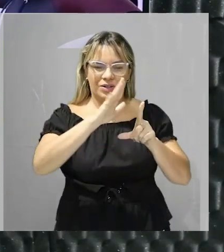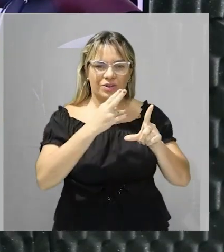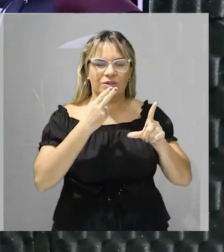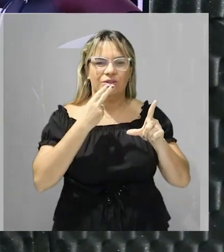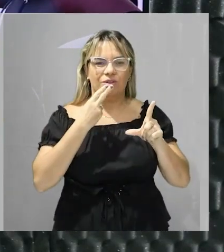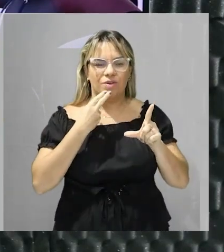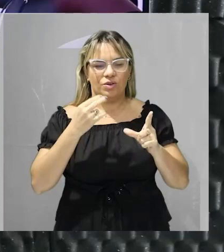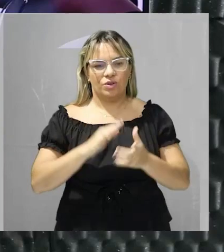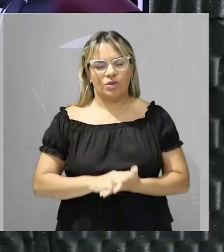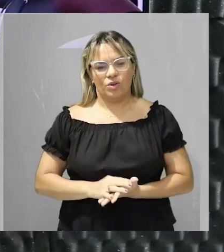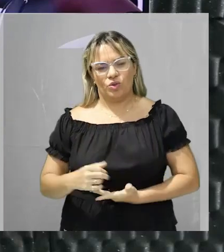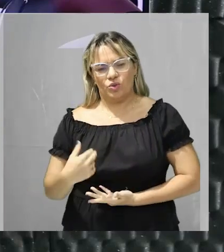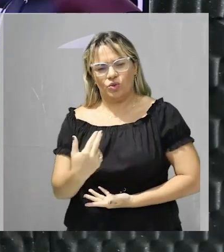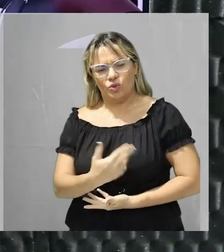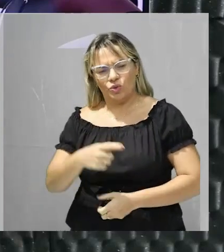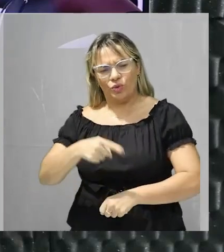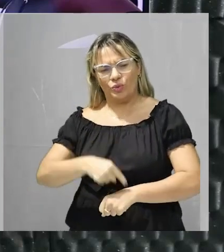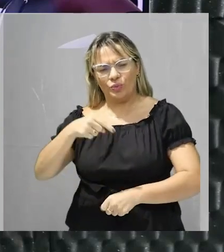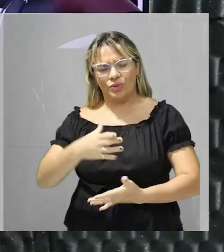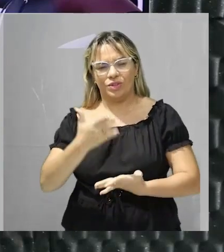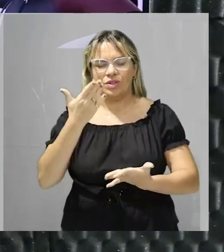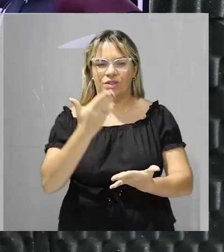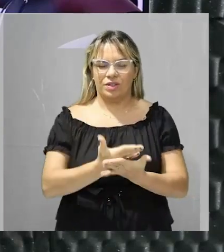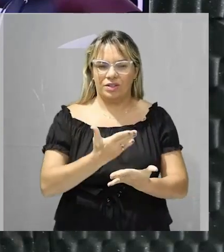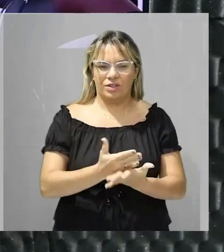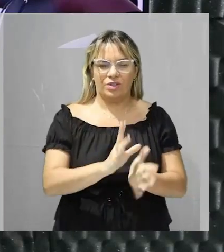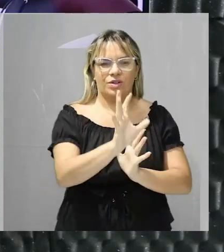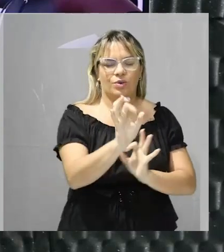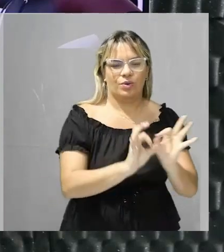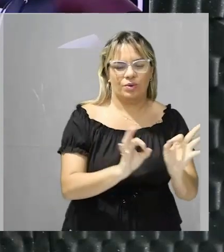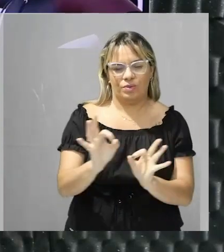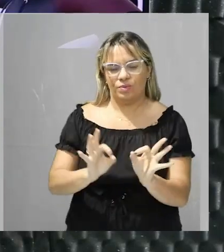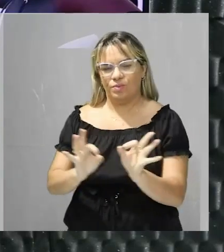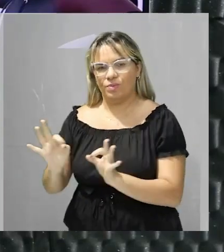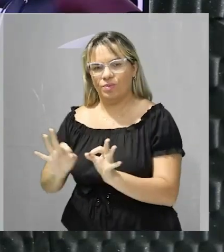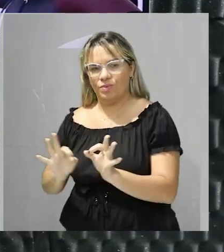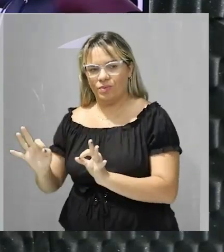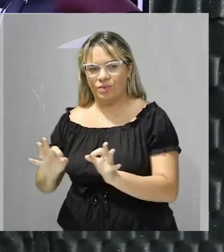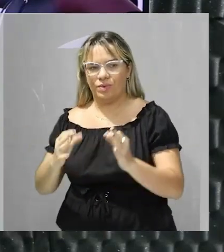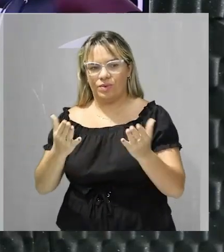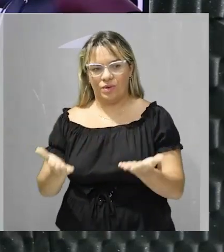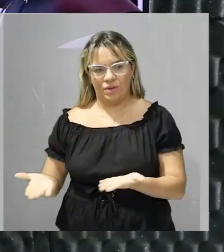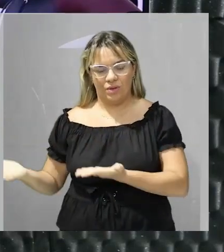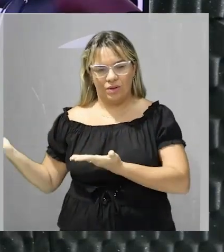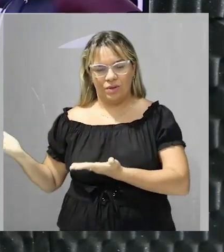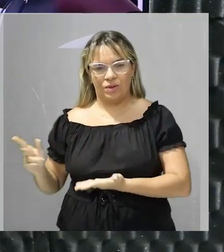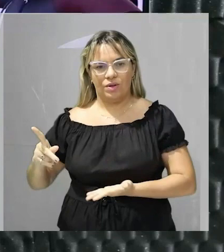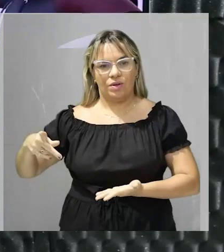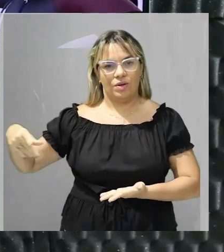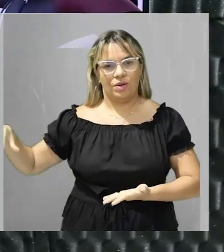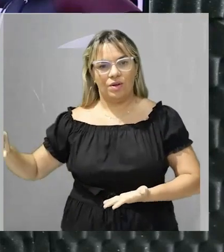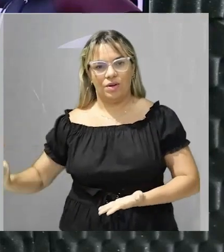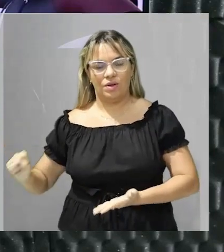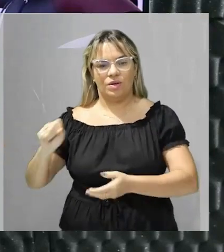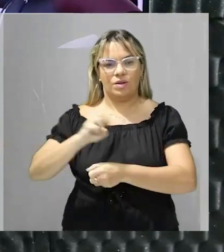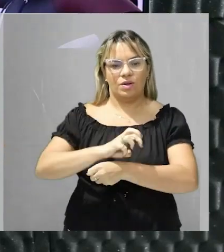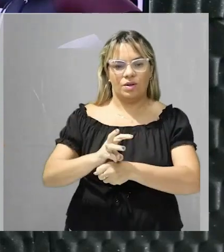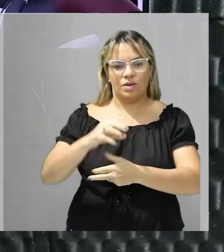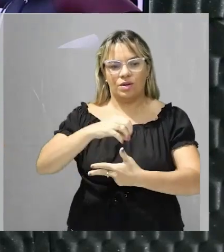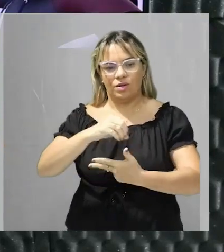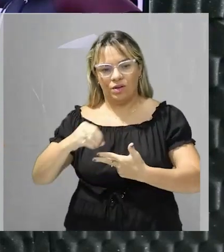neste nosso momento de estudo estamos nos preparando para o pais Enem o Emma né isso então